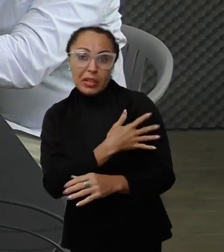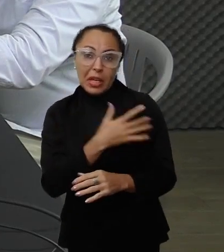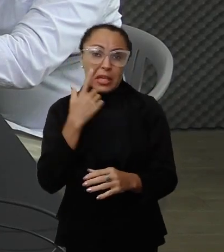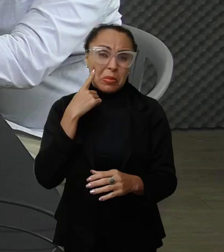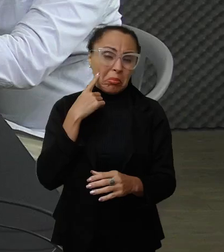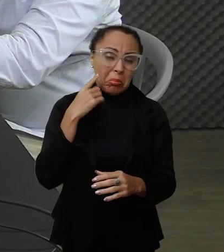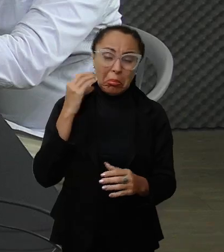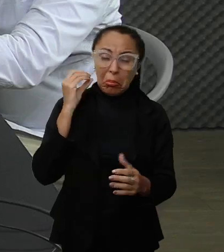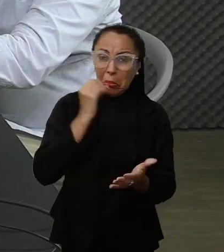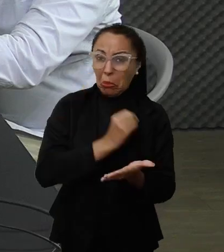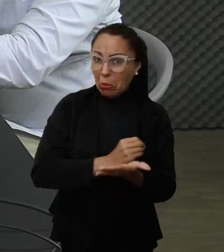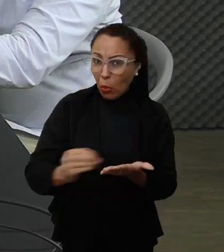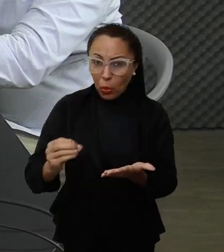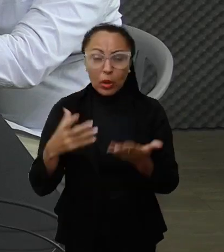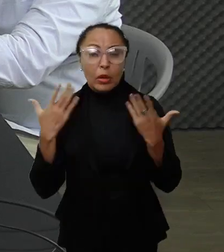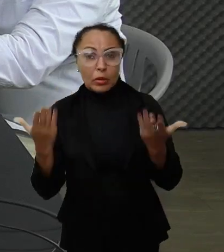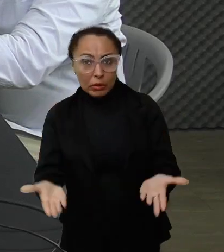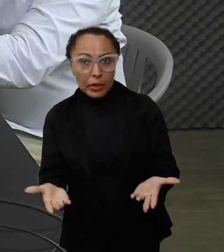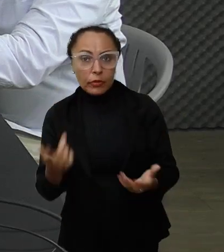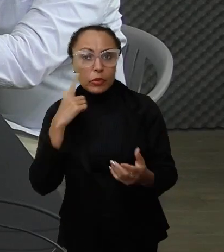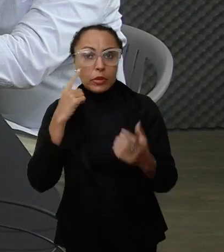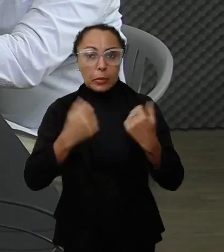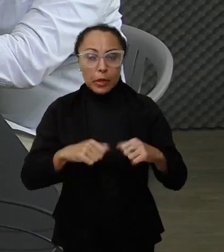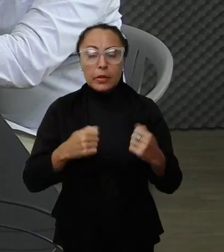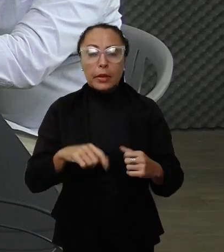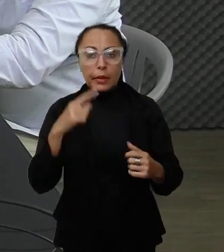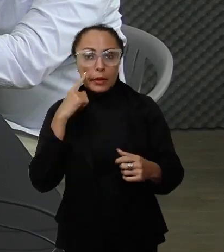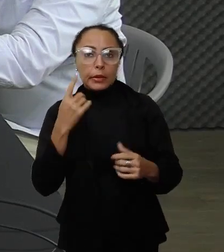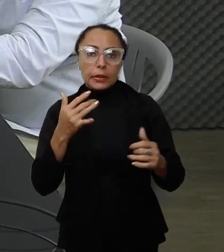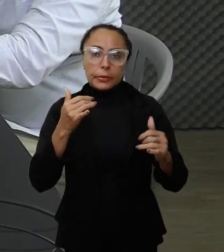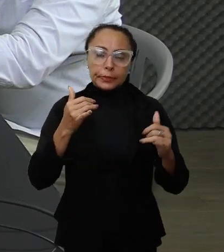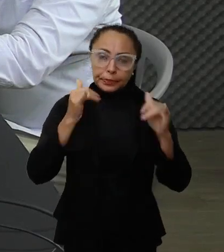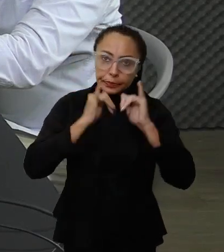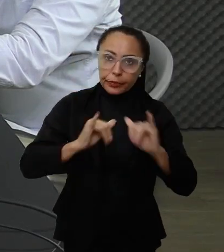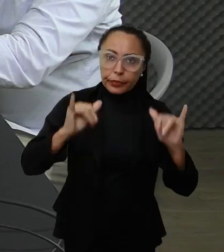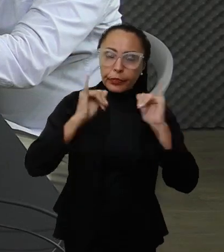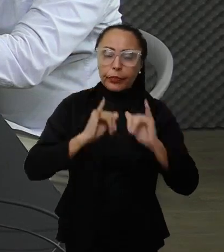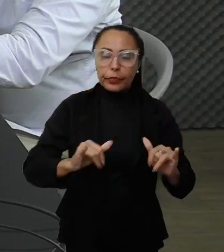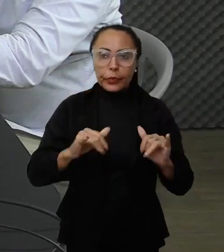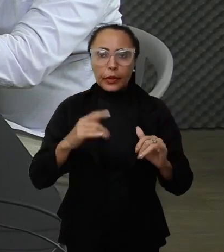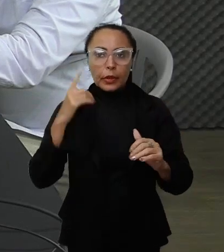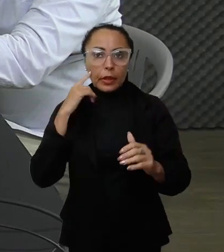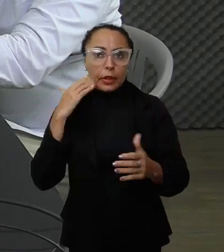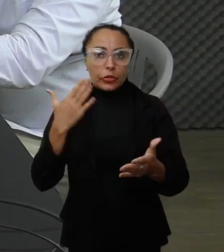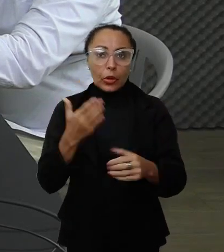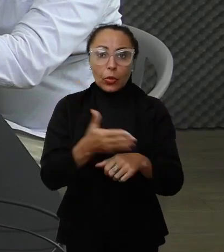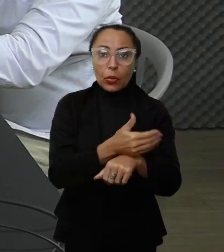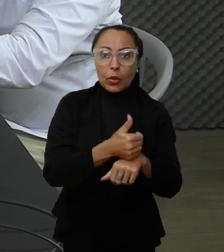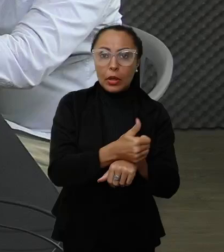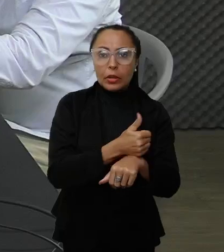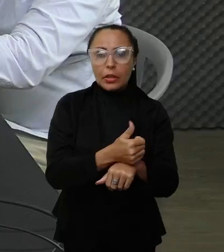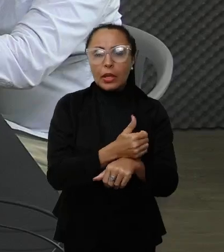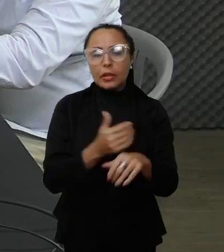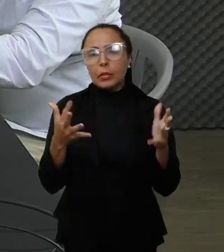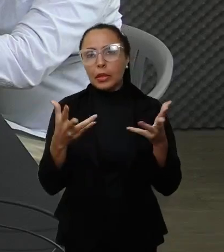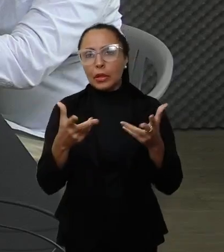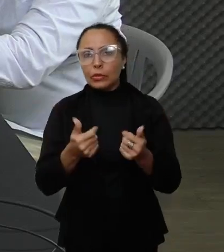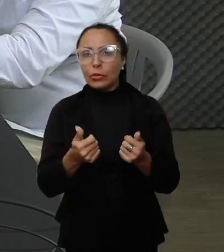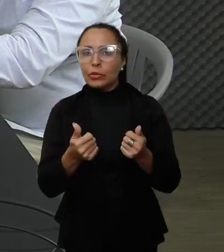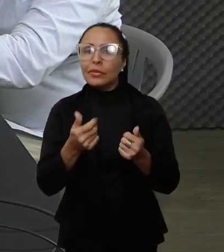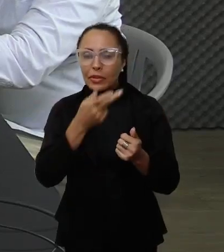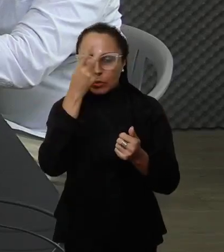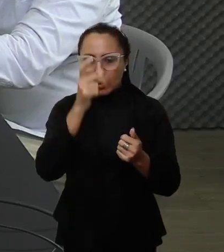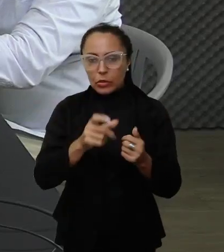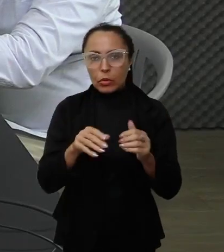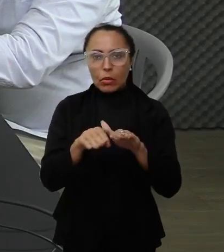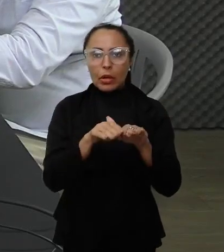escolaridade altíssimo, e você precisa que aquela informação ela chegue com qualidade para todos os públicos. Sim. Isso em